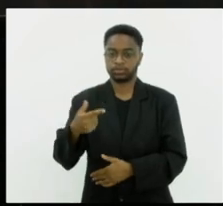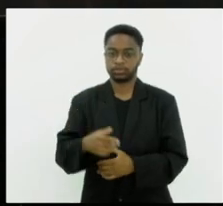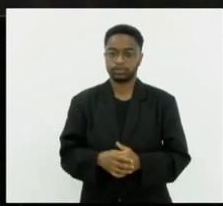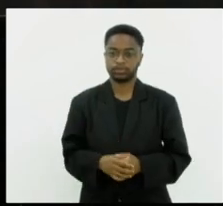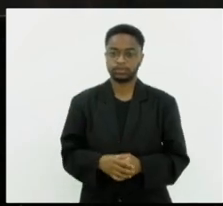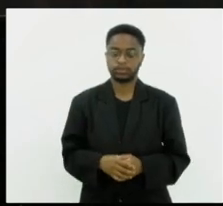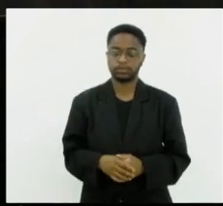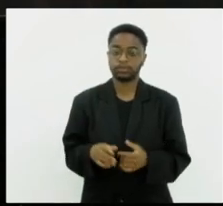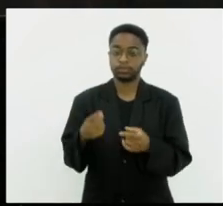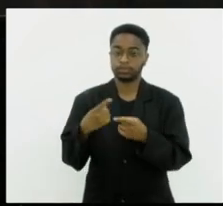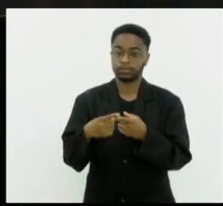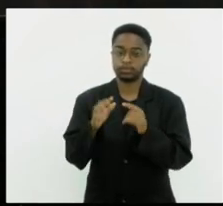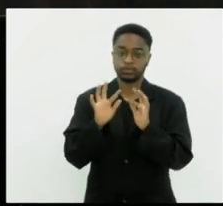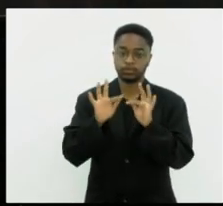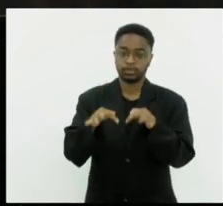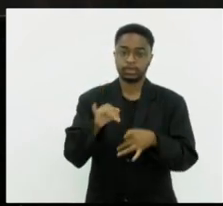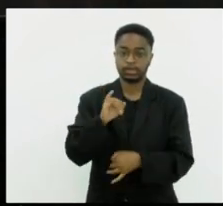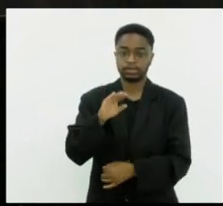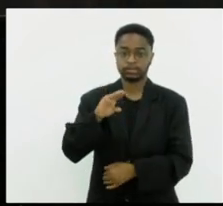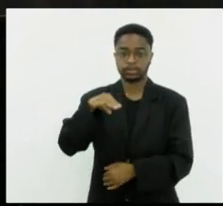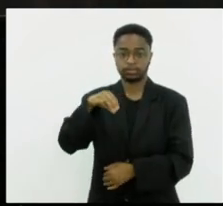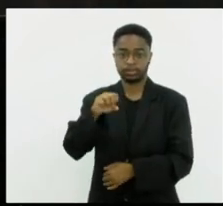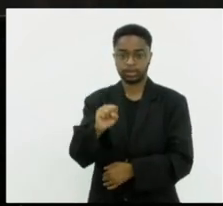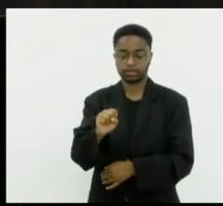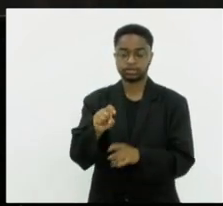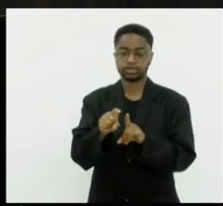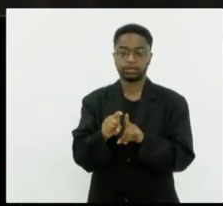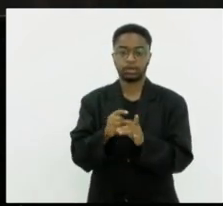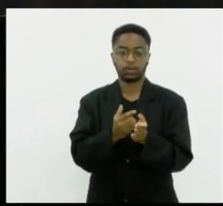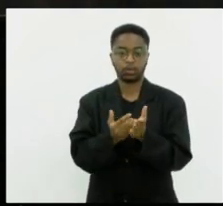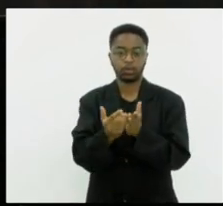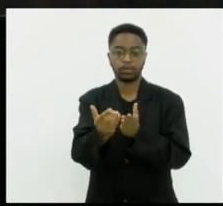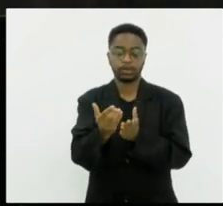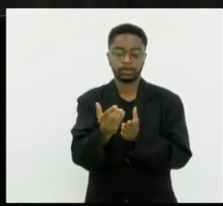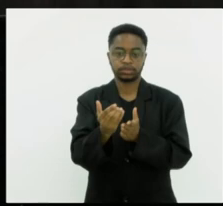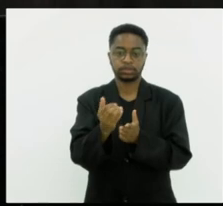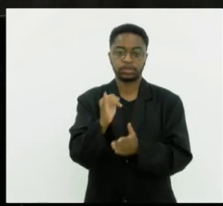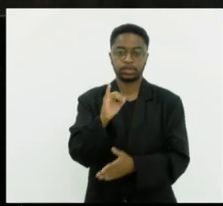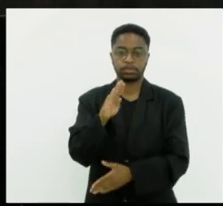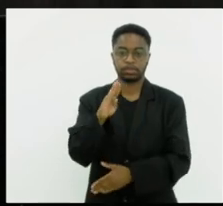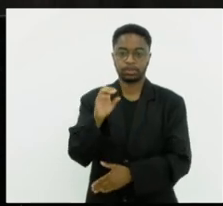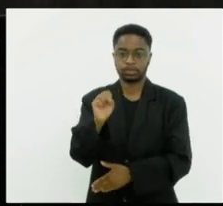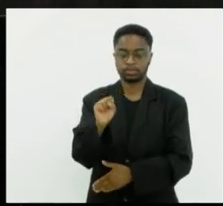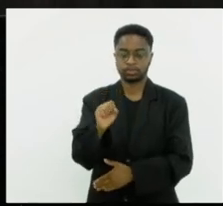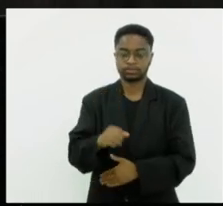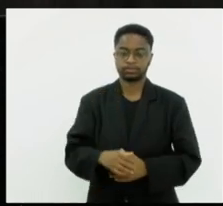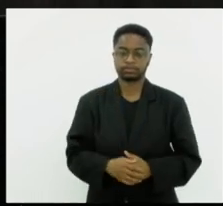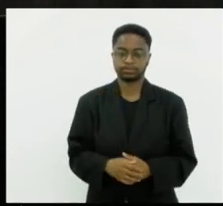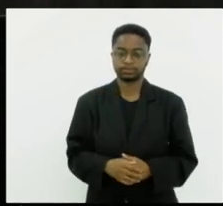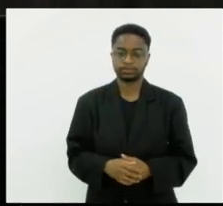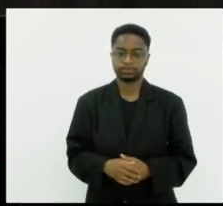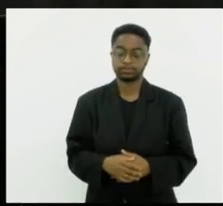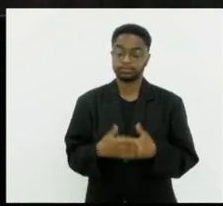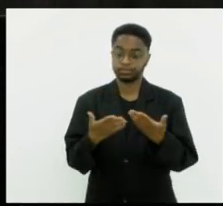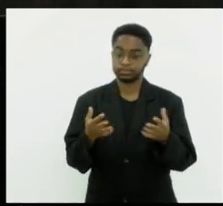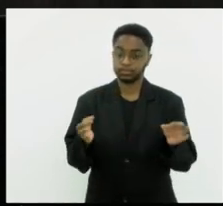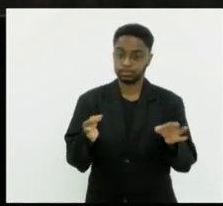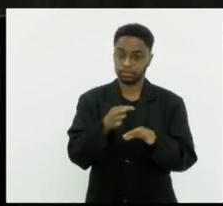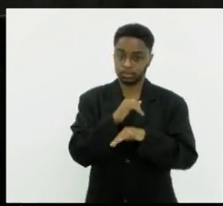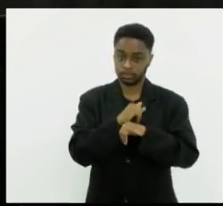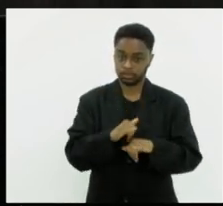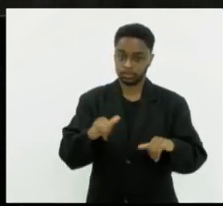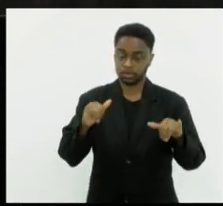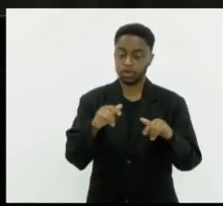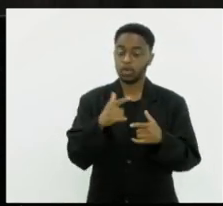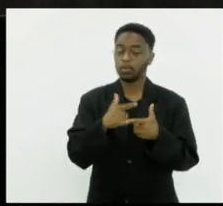quando termina o ICMS e entra em vigor o IBS. Dito isso, e qual